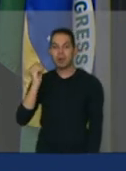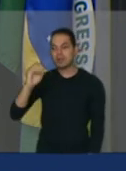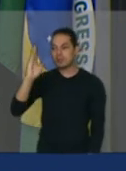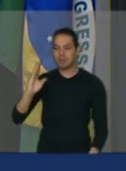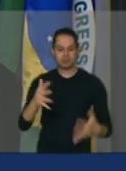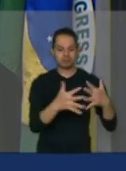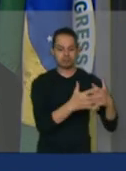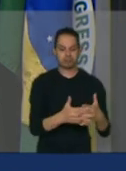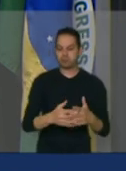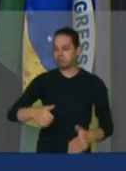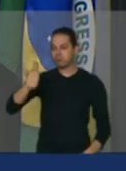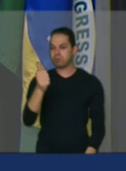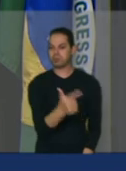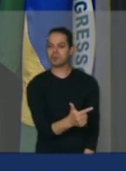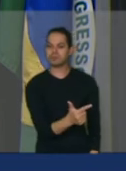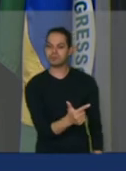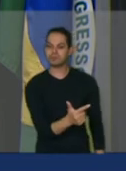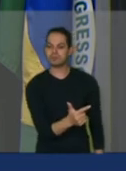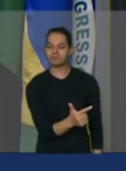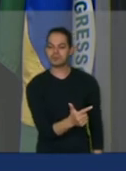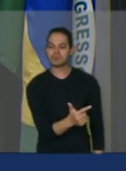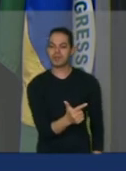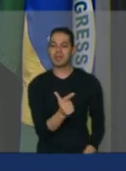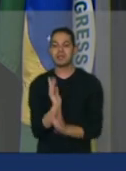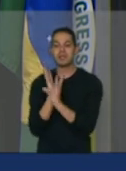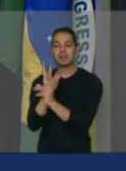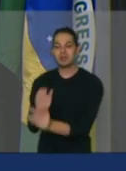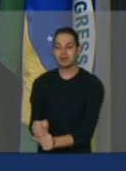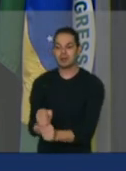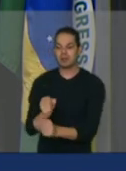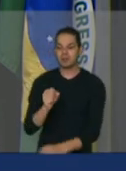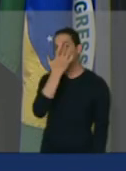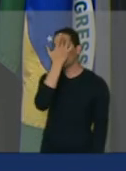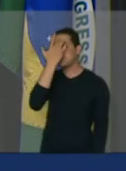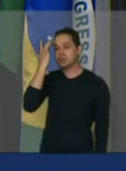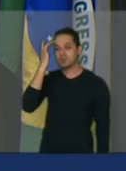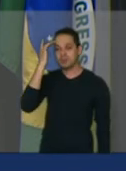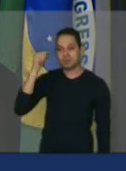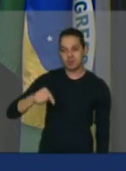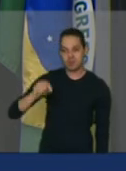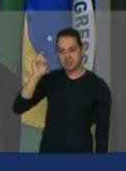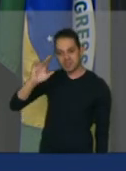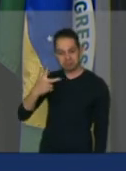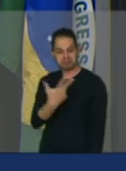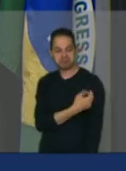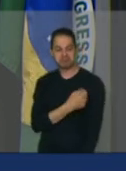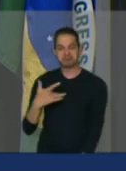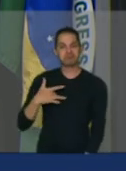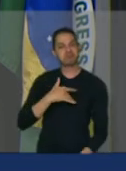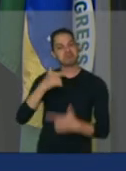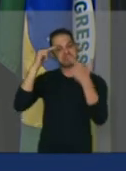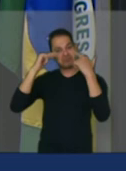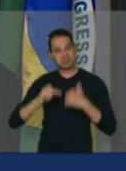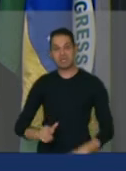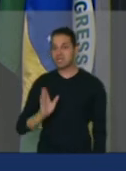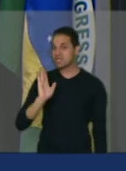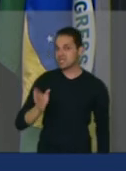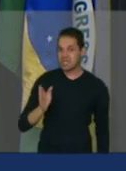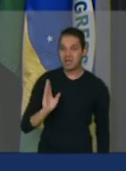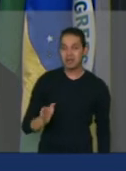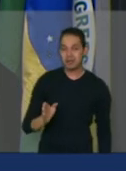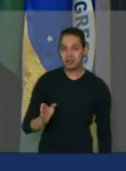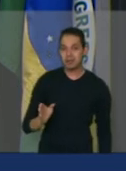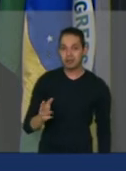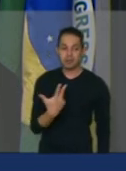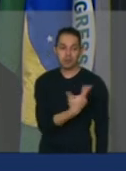dose vacinada. Já são mais de 50 milhões de brasileiros imunizados, vacinados com a